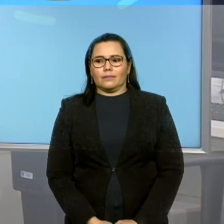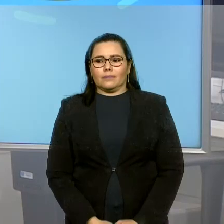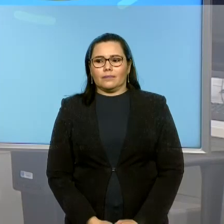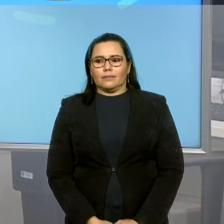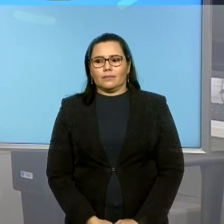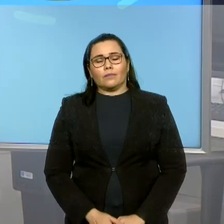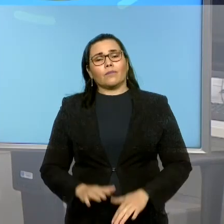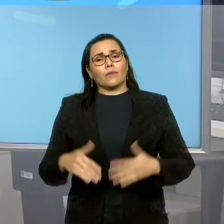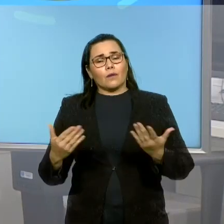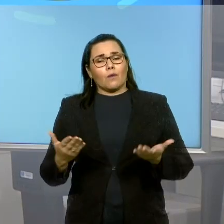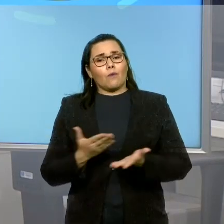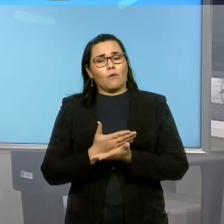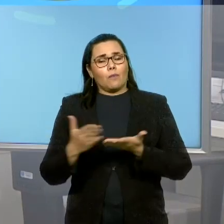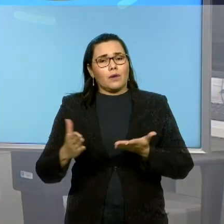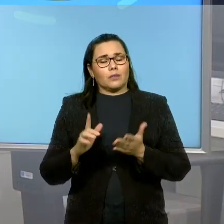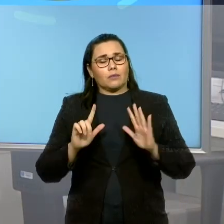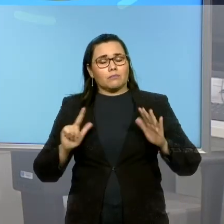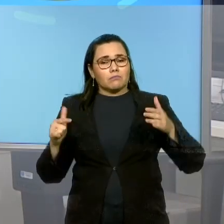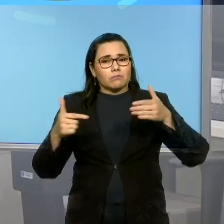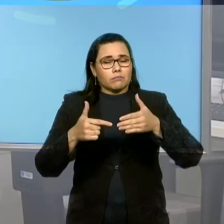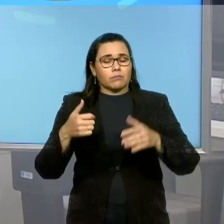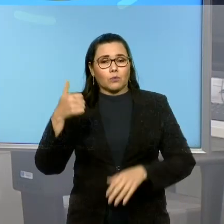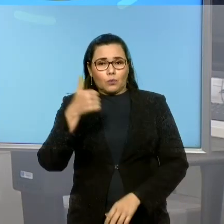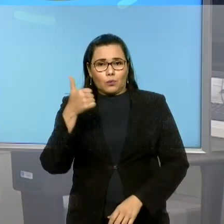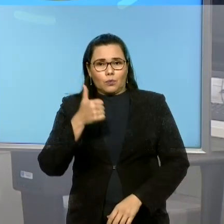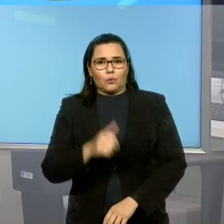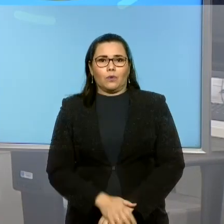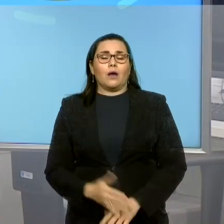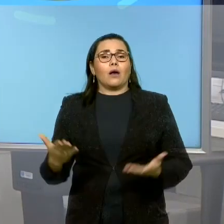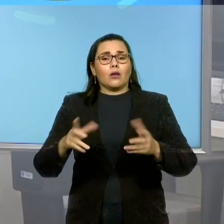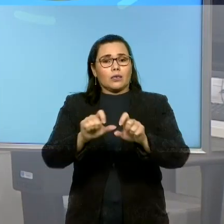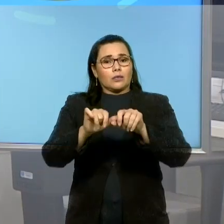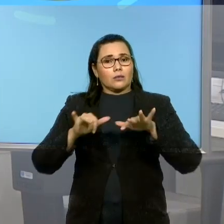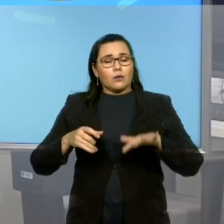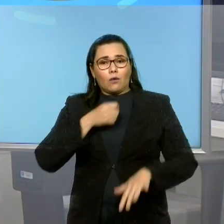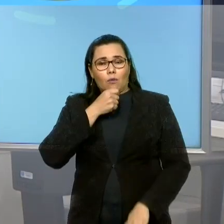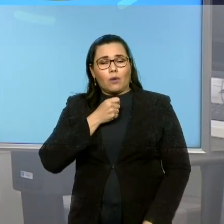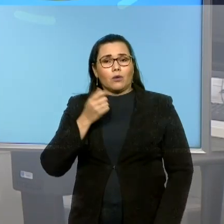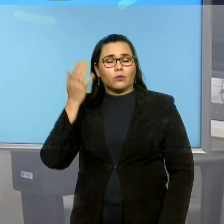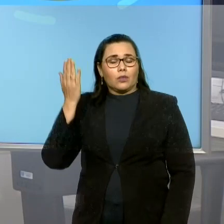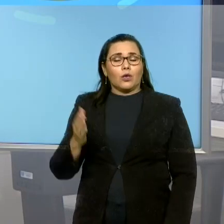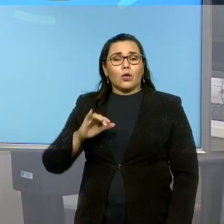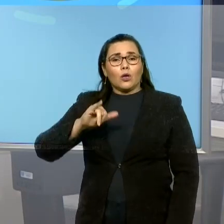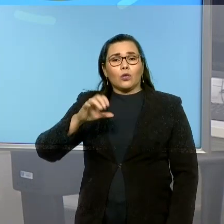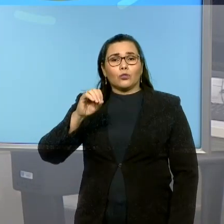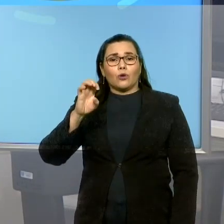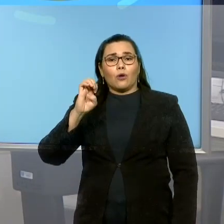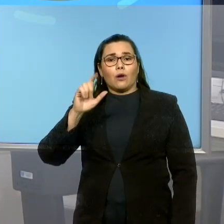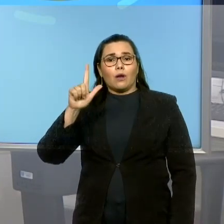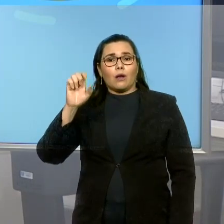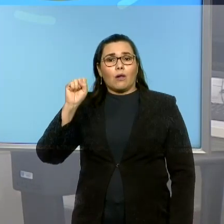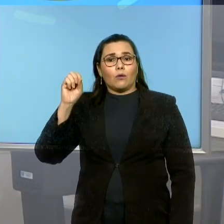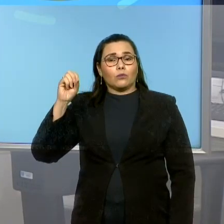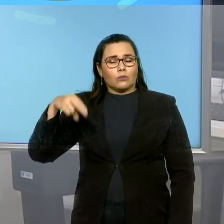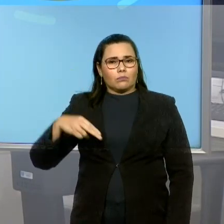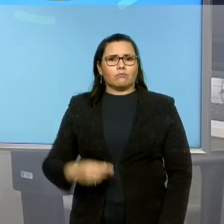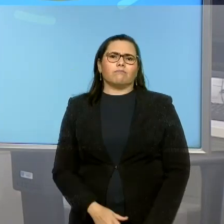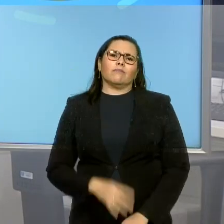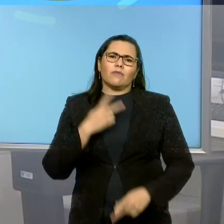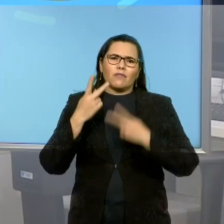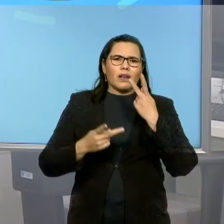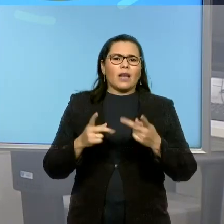e a gente começa o F1 indo direto ao plenário na JB falar com o repórter Joelson Braga que vai contar pra gente como foi a semana no